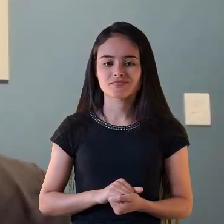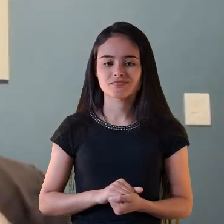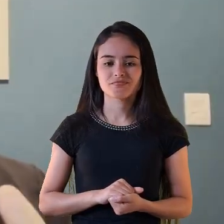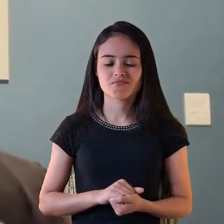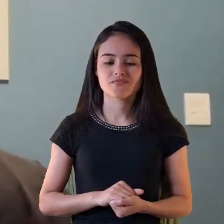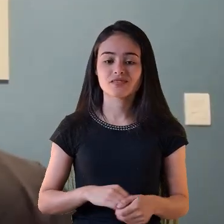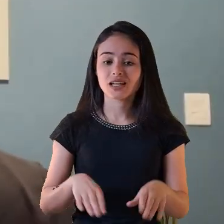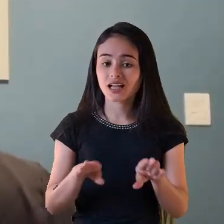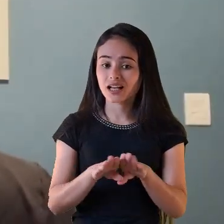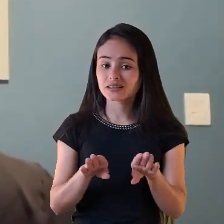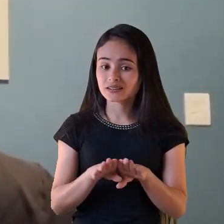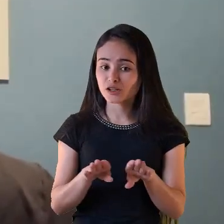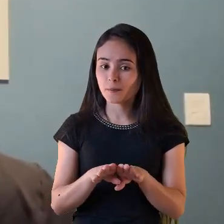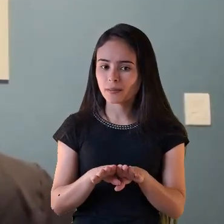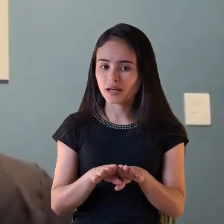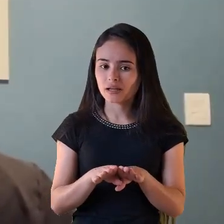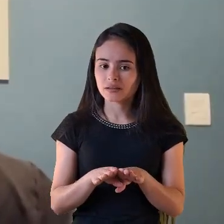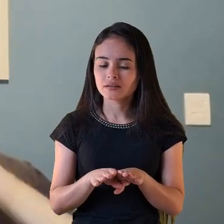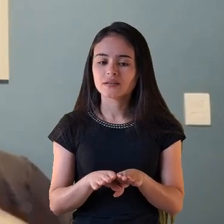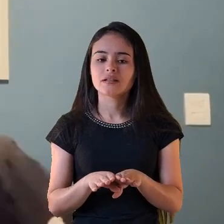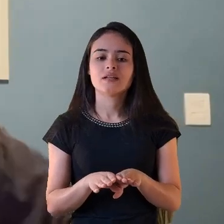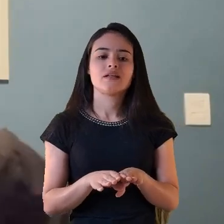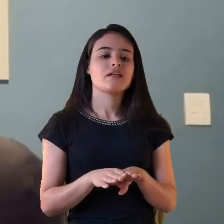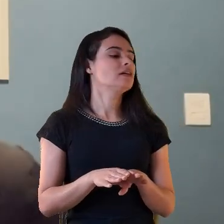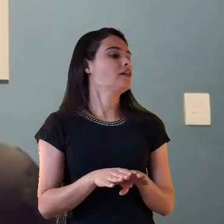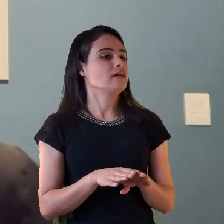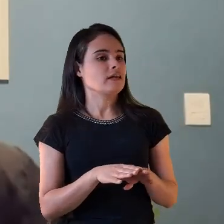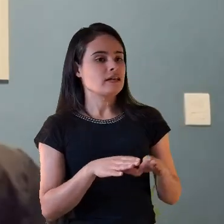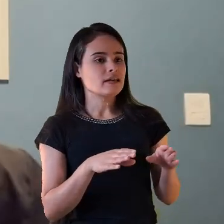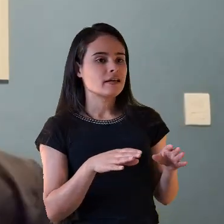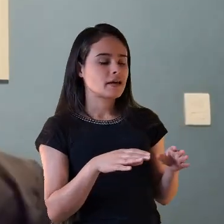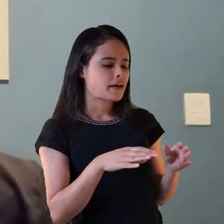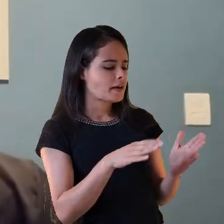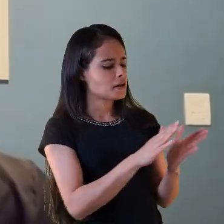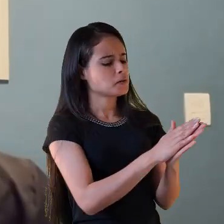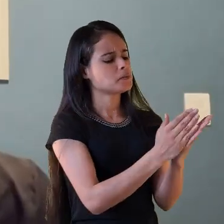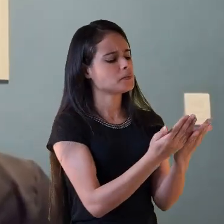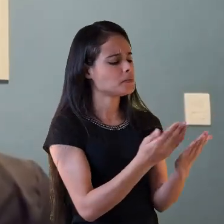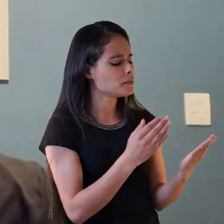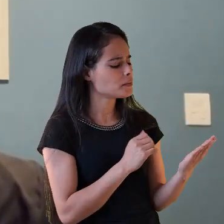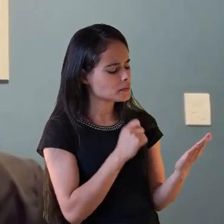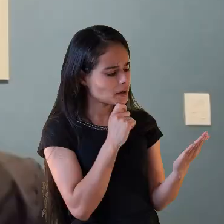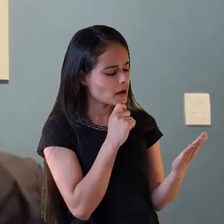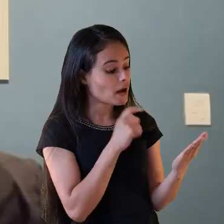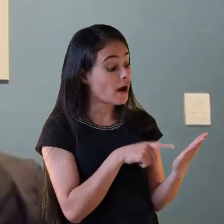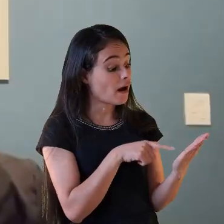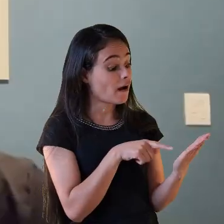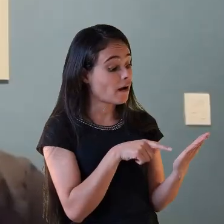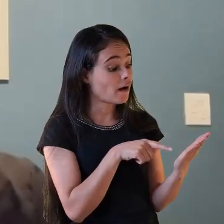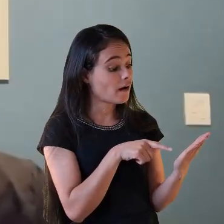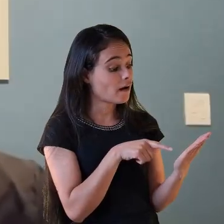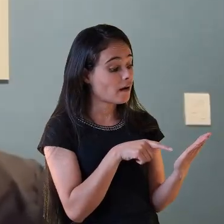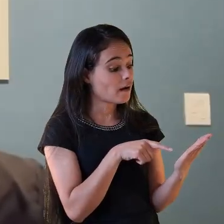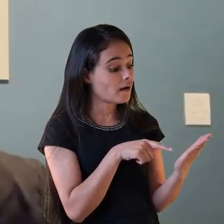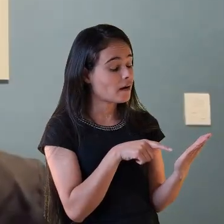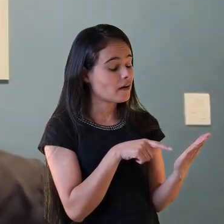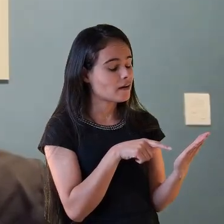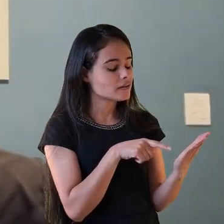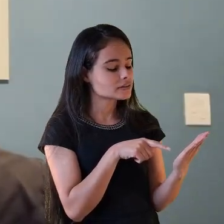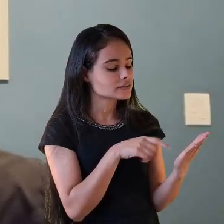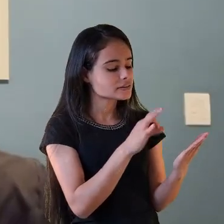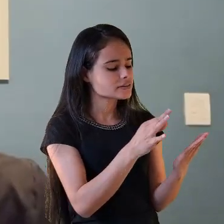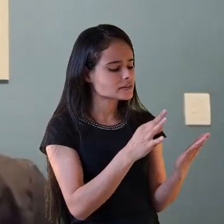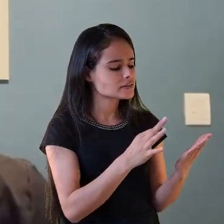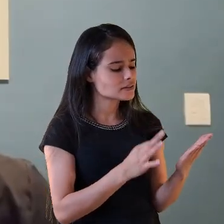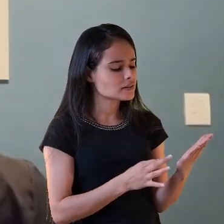gente fazer as devidas referências bibliográficas em cada trecho. A gente no podcast faz muitas referências, inclusive na minha voz, e